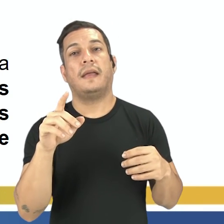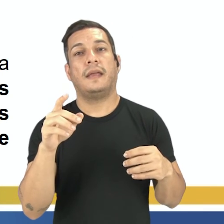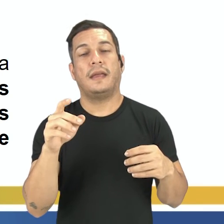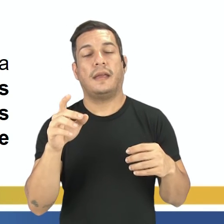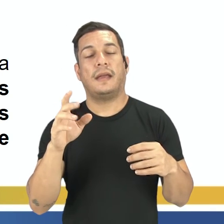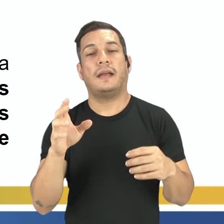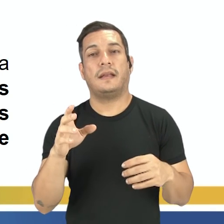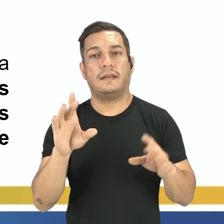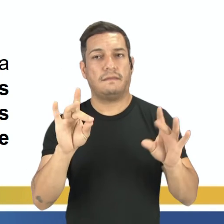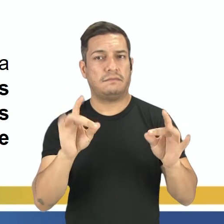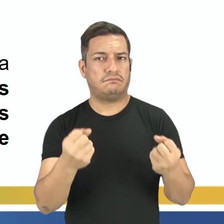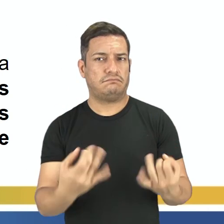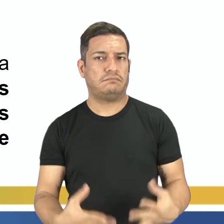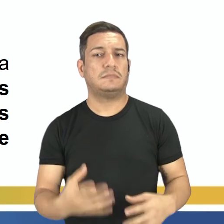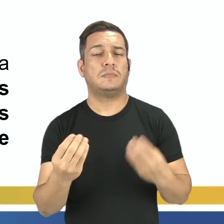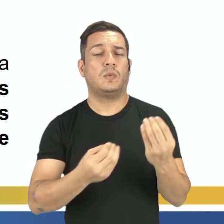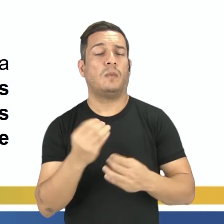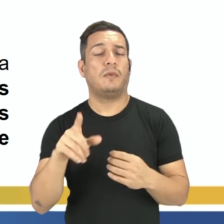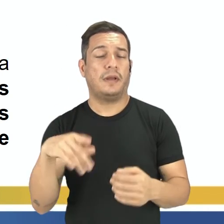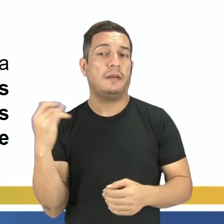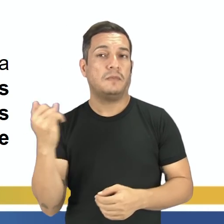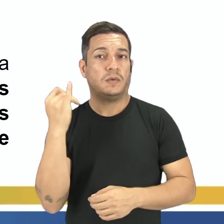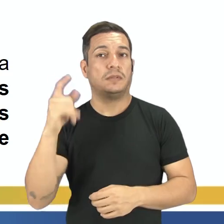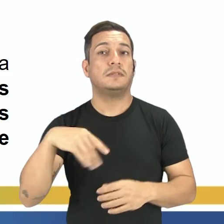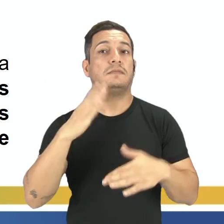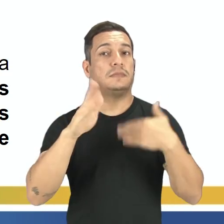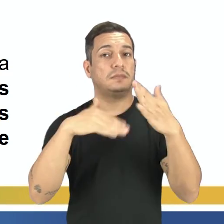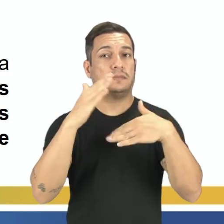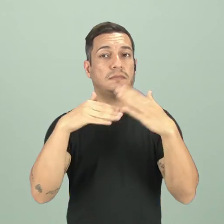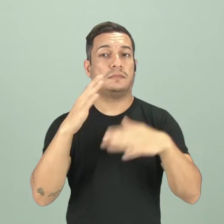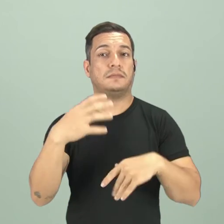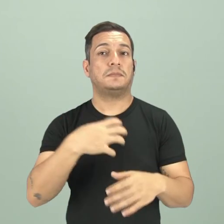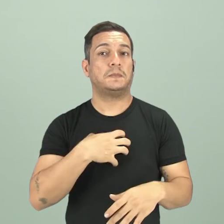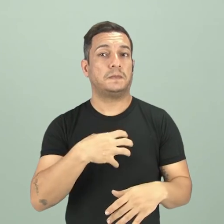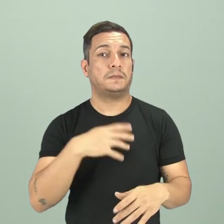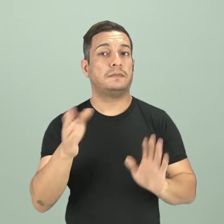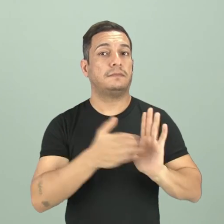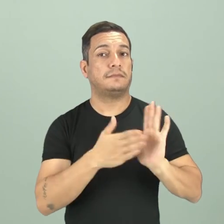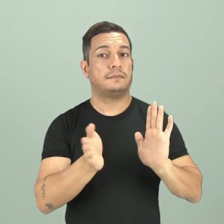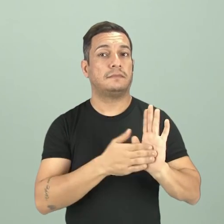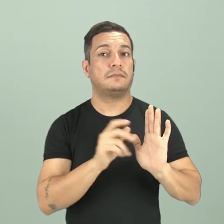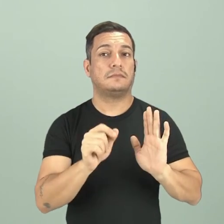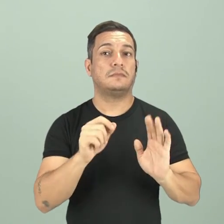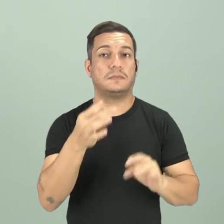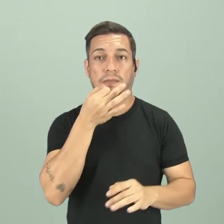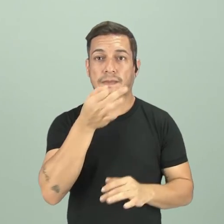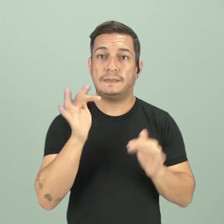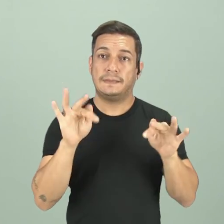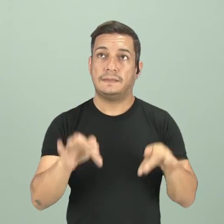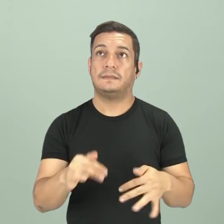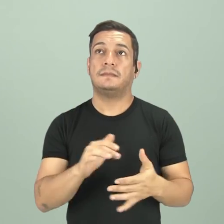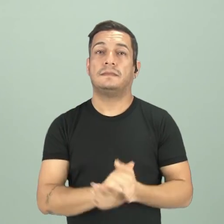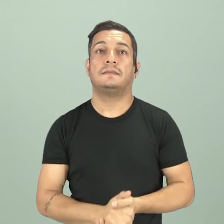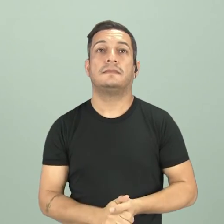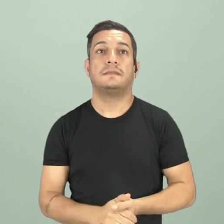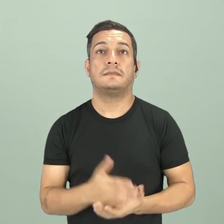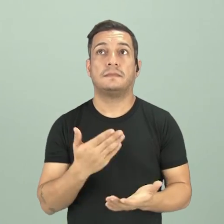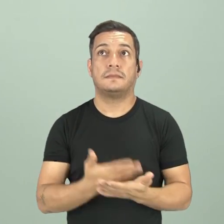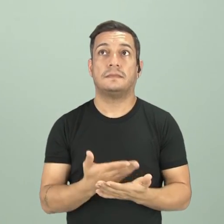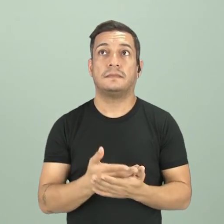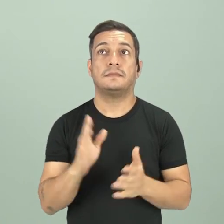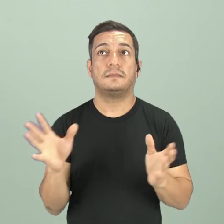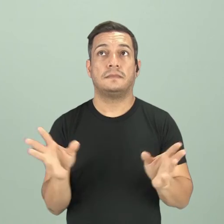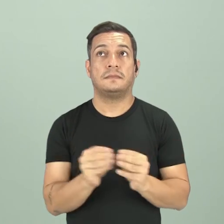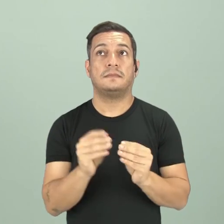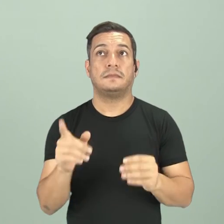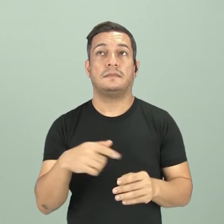formas que ele acha, que ele julga necessário para desenvolver a ação daquela proposta de solução. Pessoal, a nossa aula já é um pouco breve,